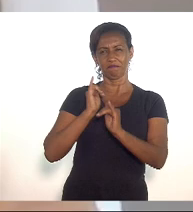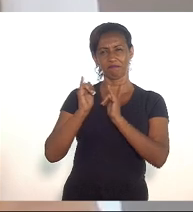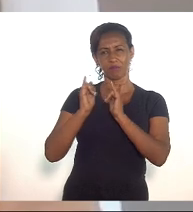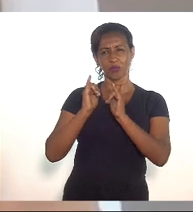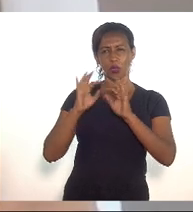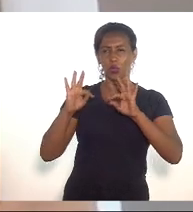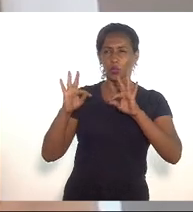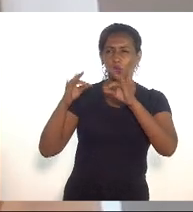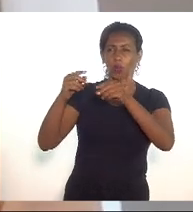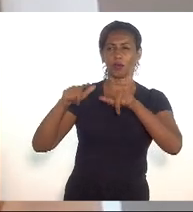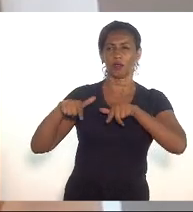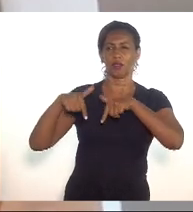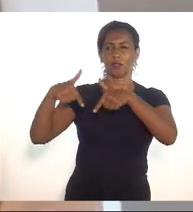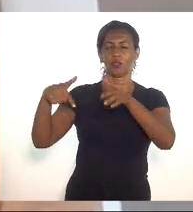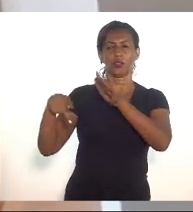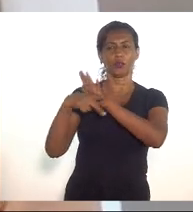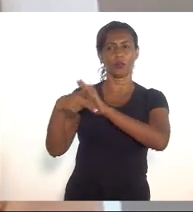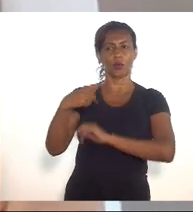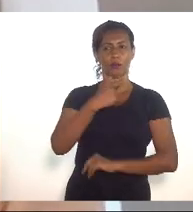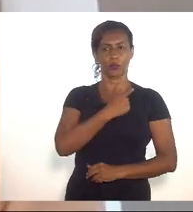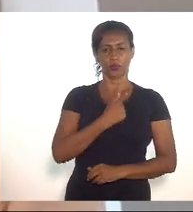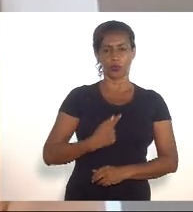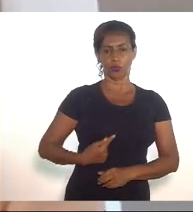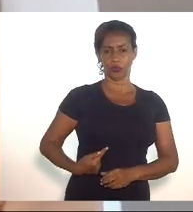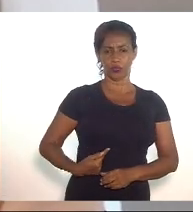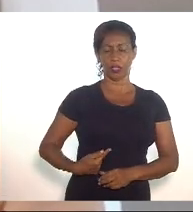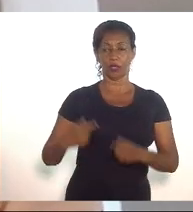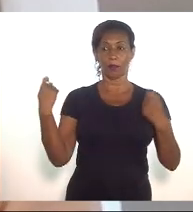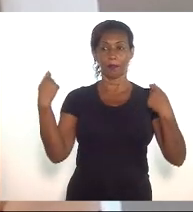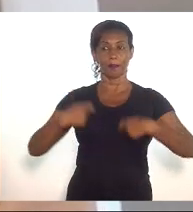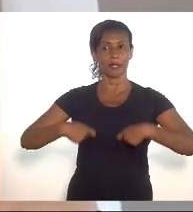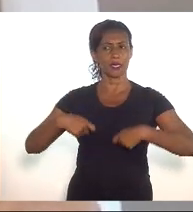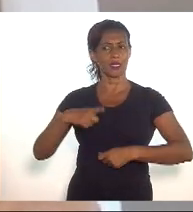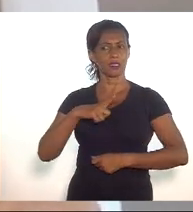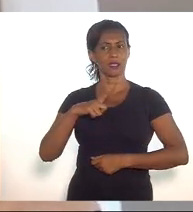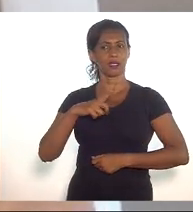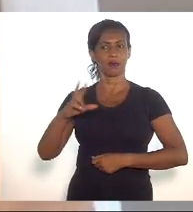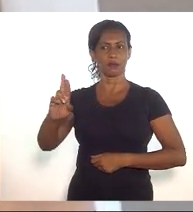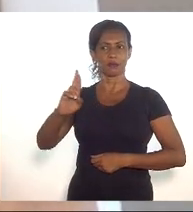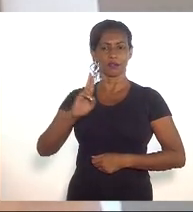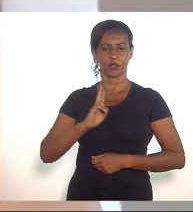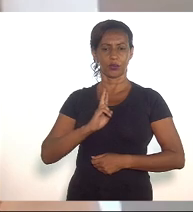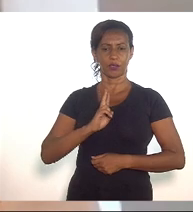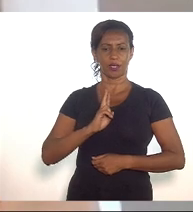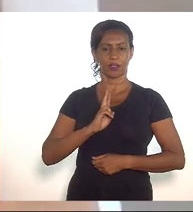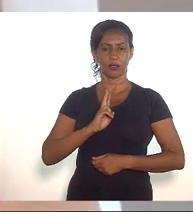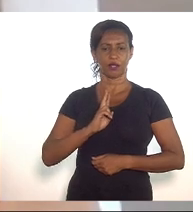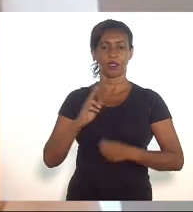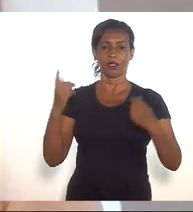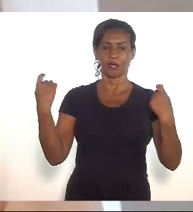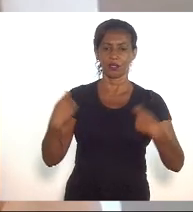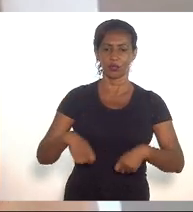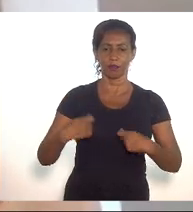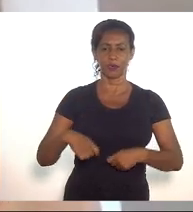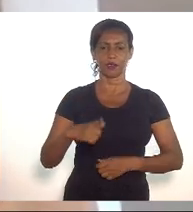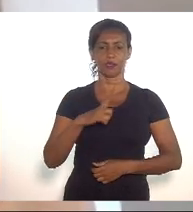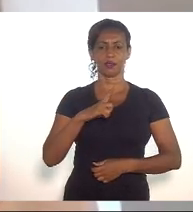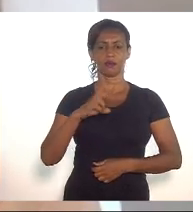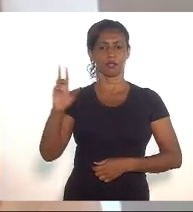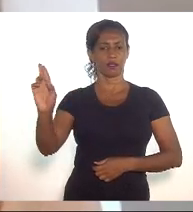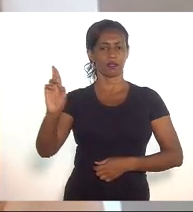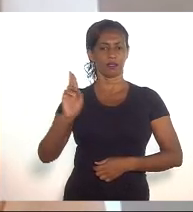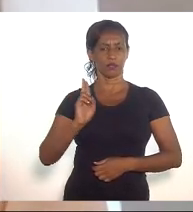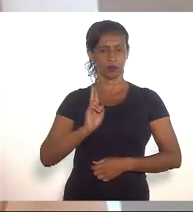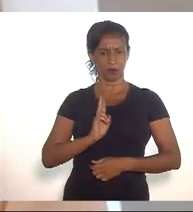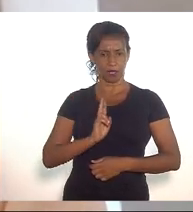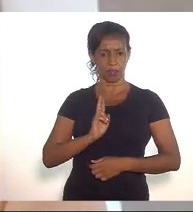de governo precisam ter resultados. Elas precisam ter resultados,